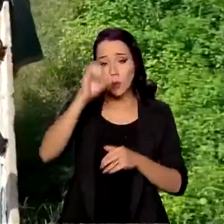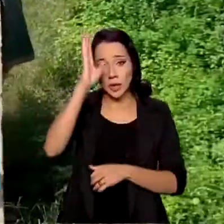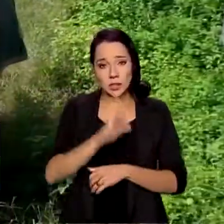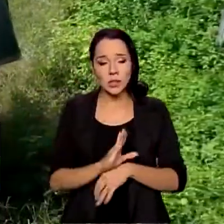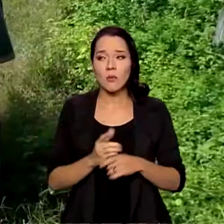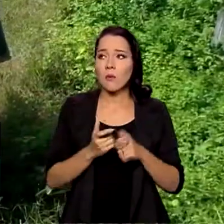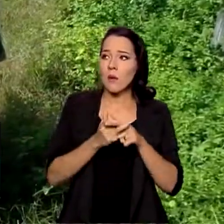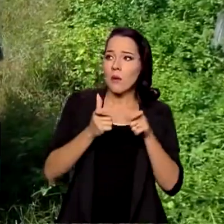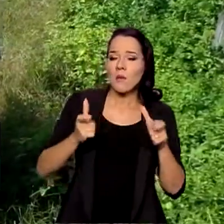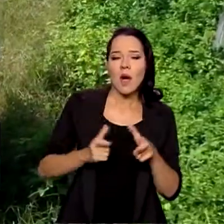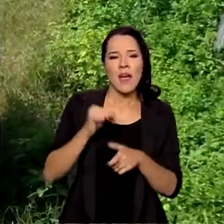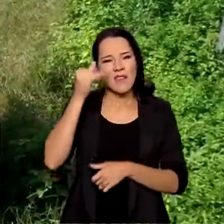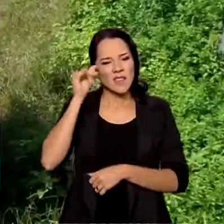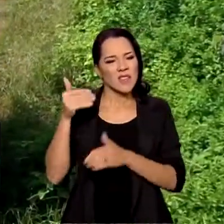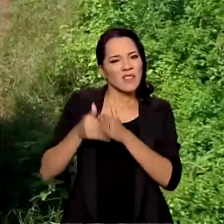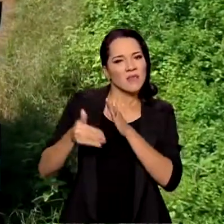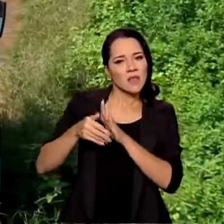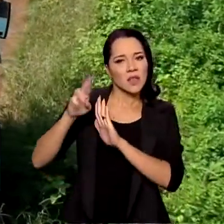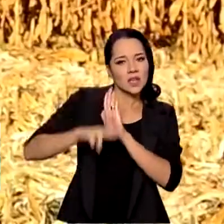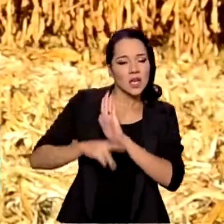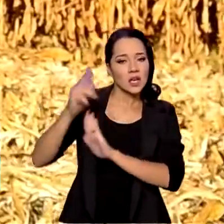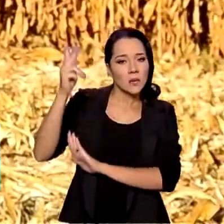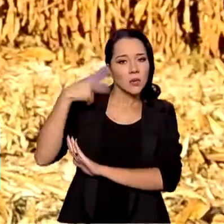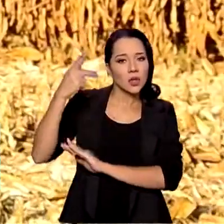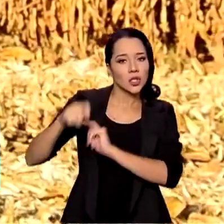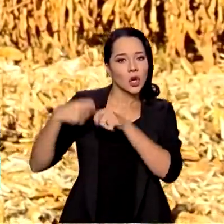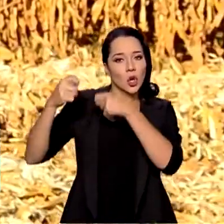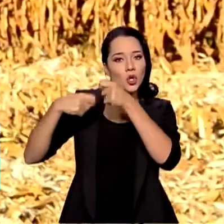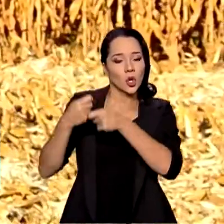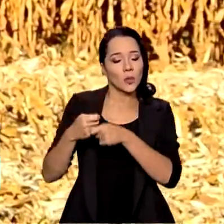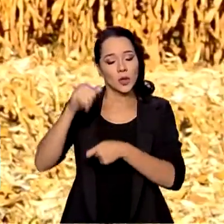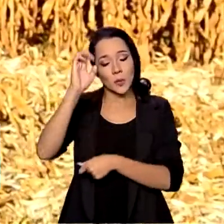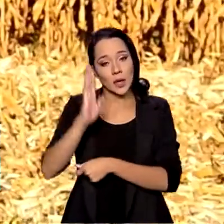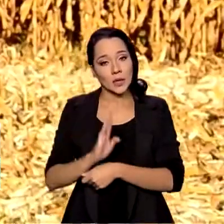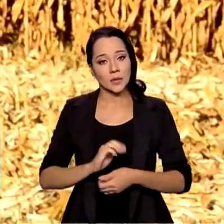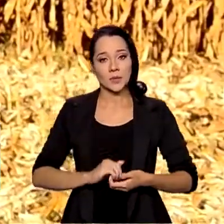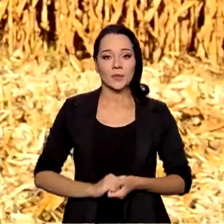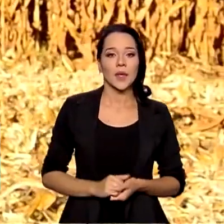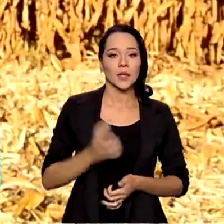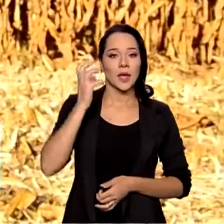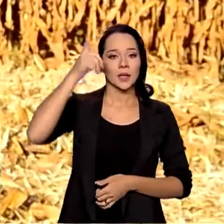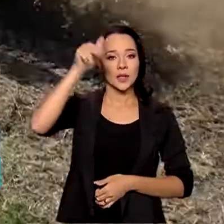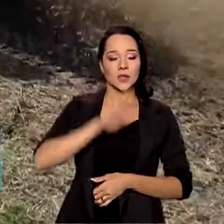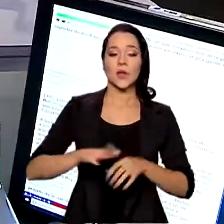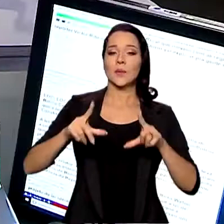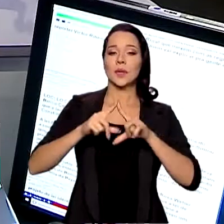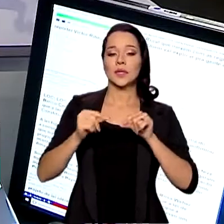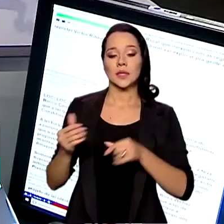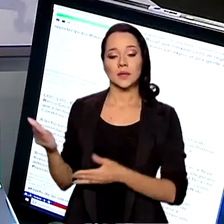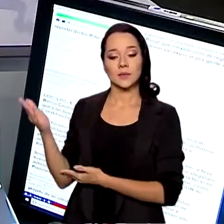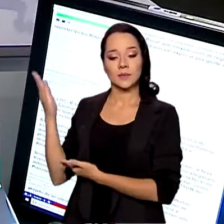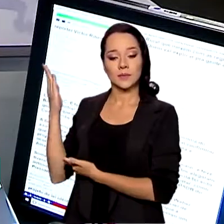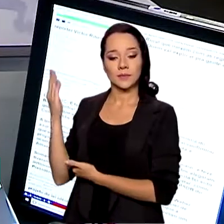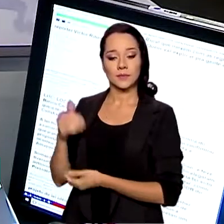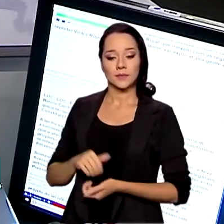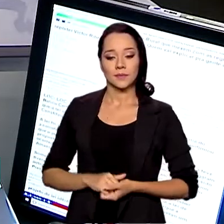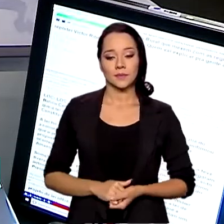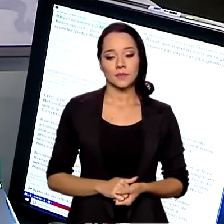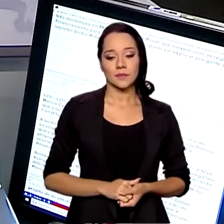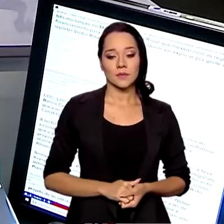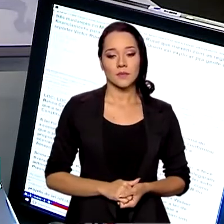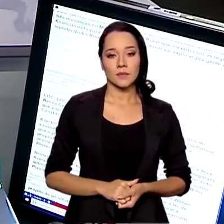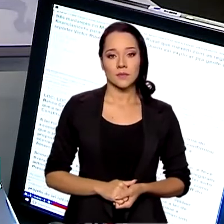brasileiro sem interferir nas regras da política econômica em vigor no país. Da Rádio Nacional em Brasília, Vitor Ribeiro.